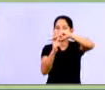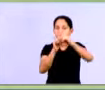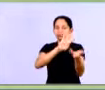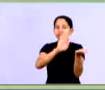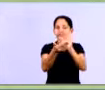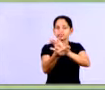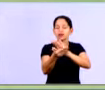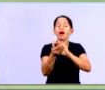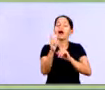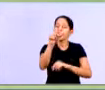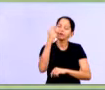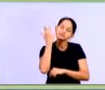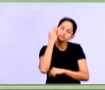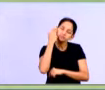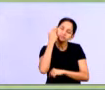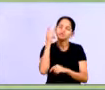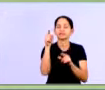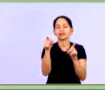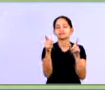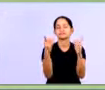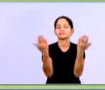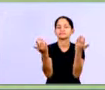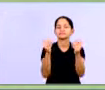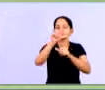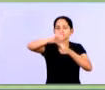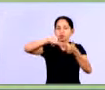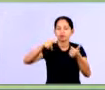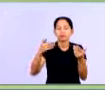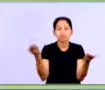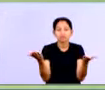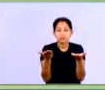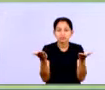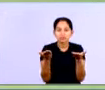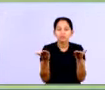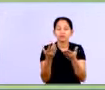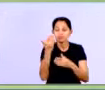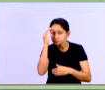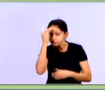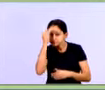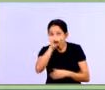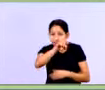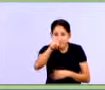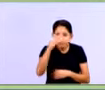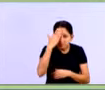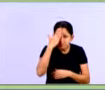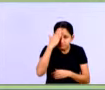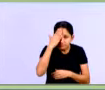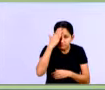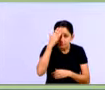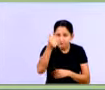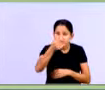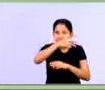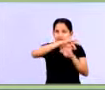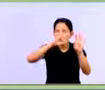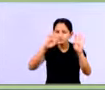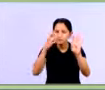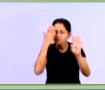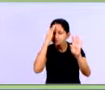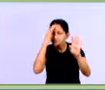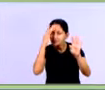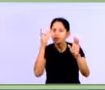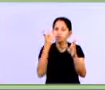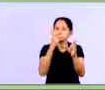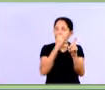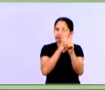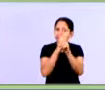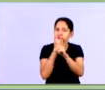ser positivo o nosso fluxo de caixa acumulado. Vocês estão aí com a tabelinha nas mãos? Vocês conseguiram pegar